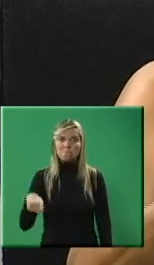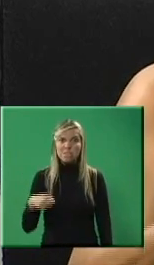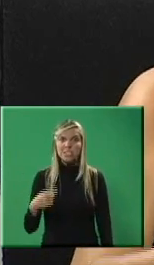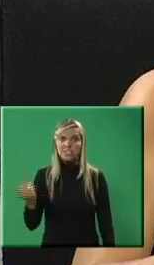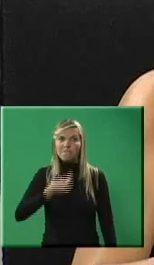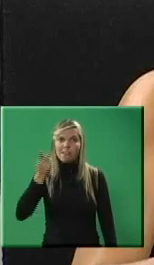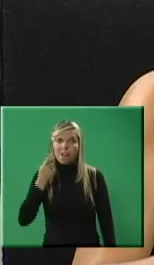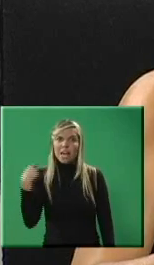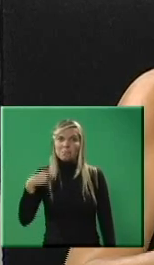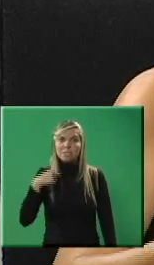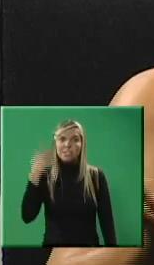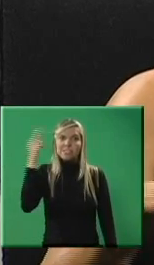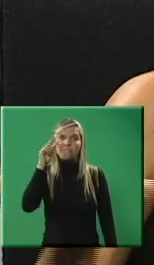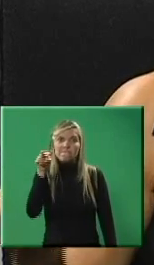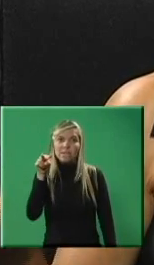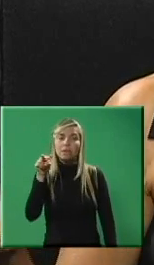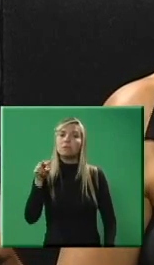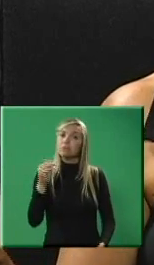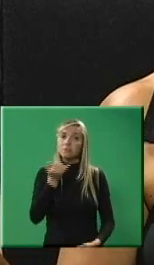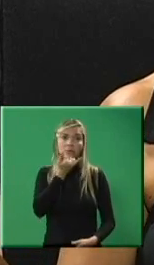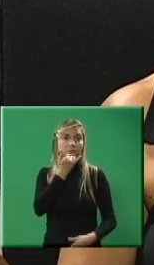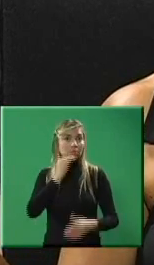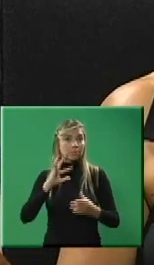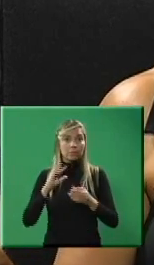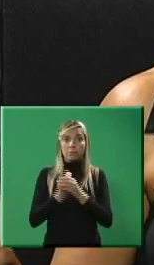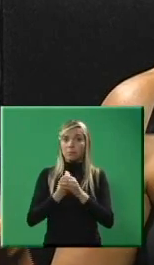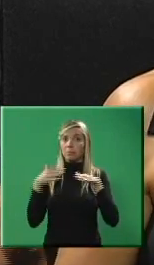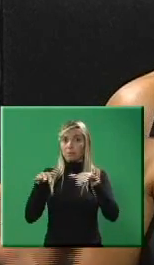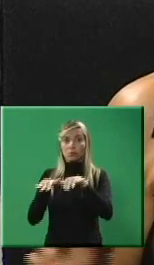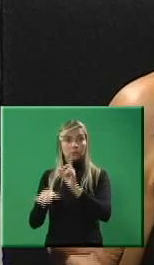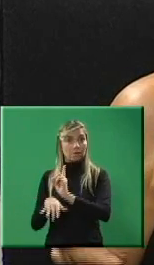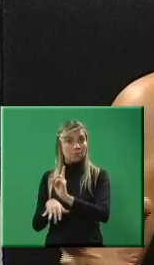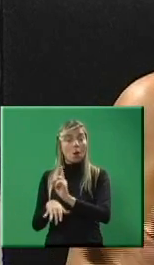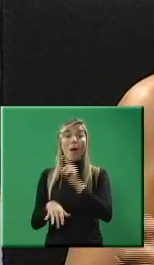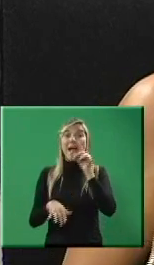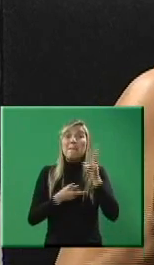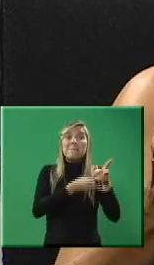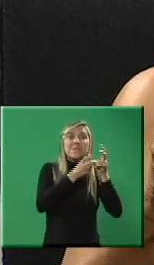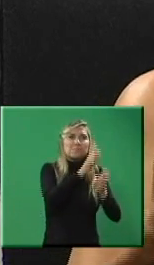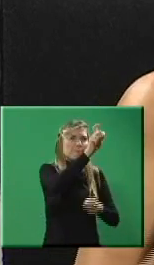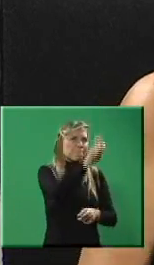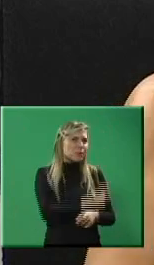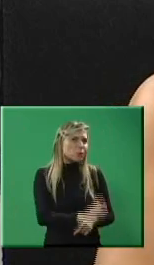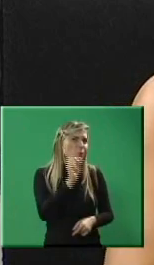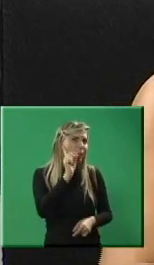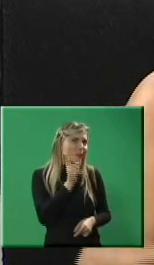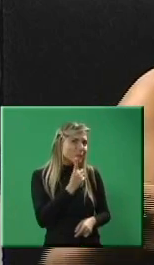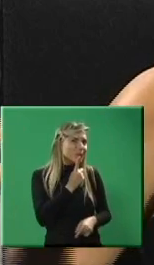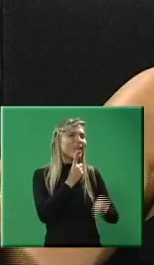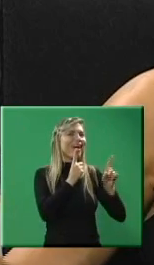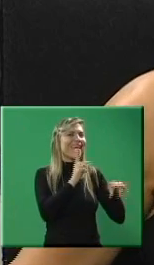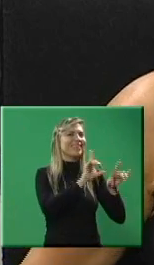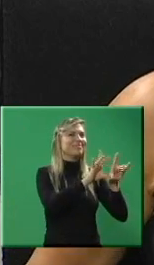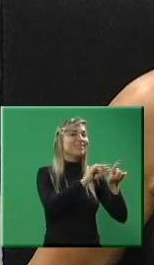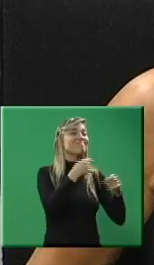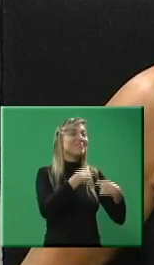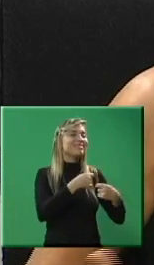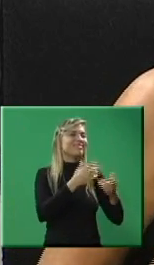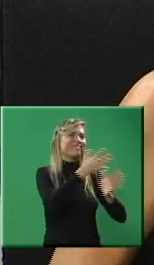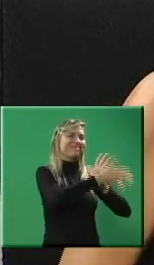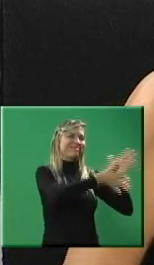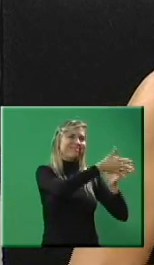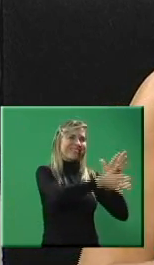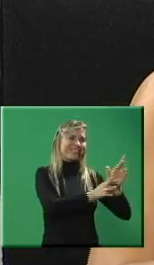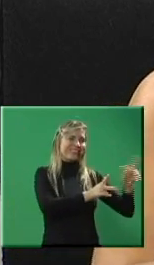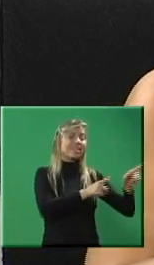anda, enxerga, nós não faremos inclusão. Inclusão é realmente perceber a diversidade num todo,